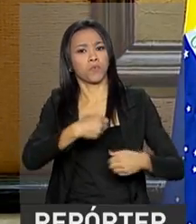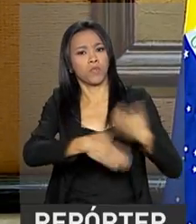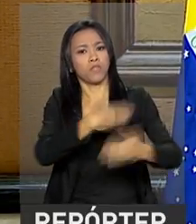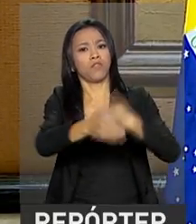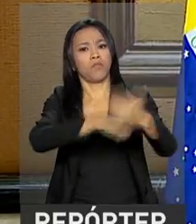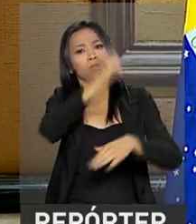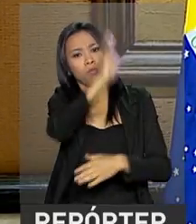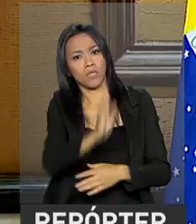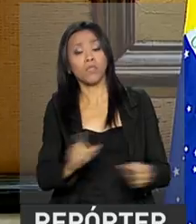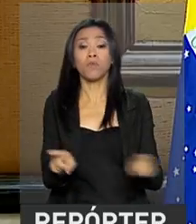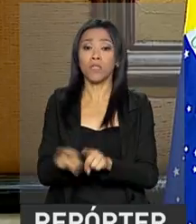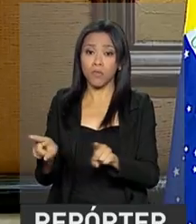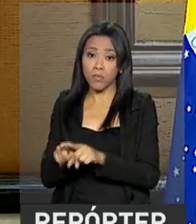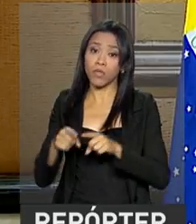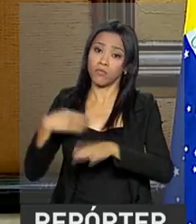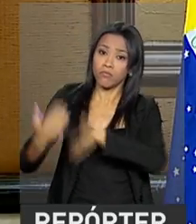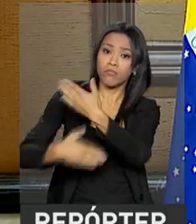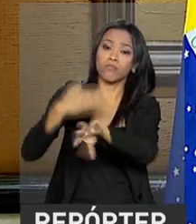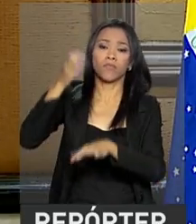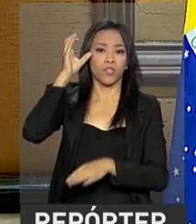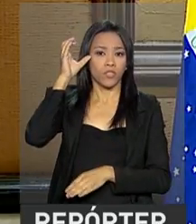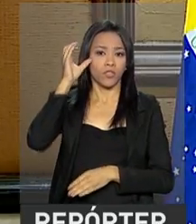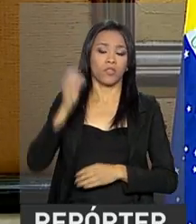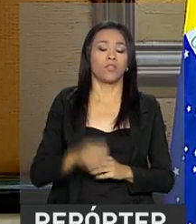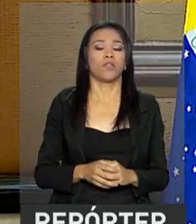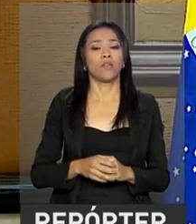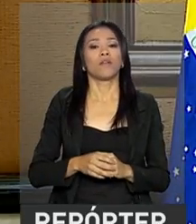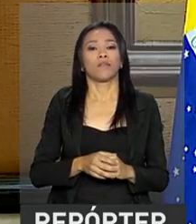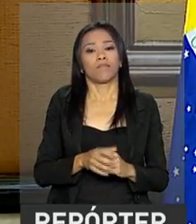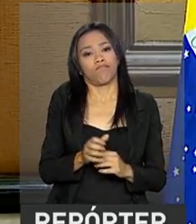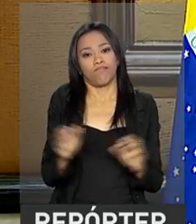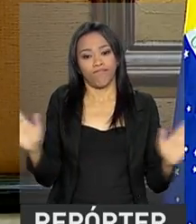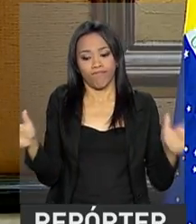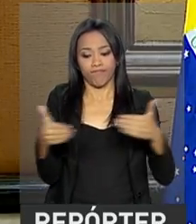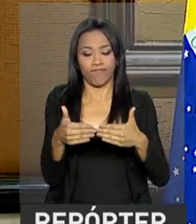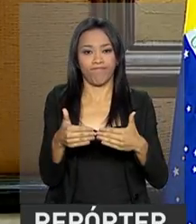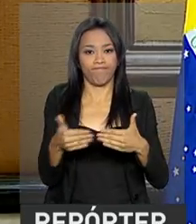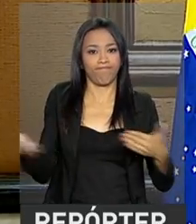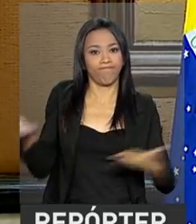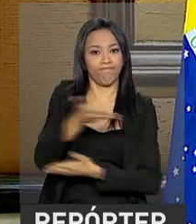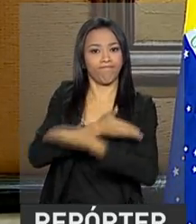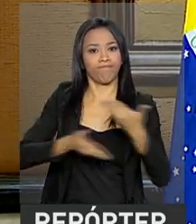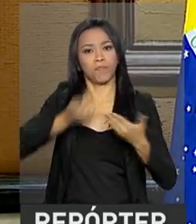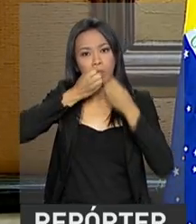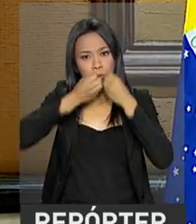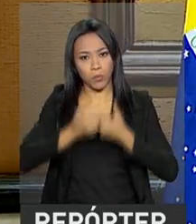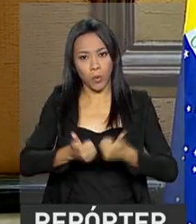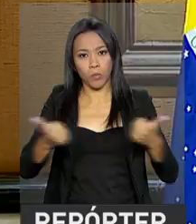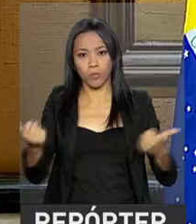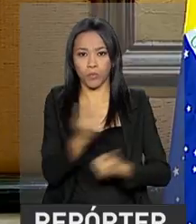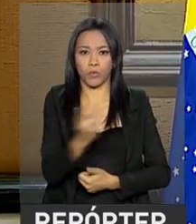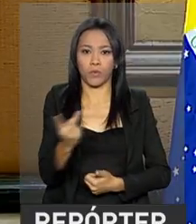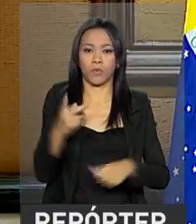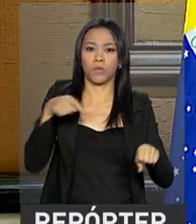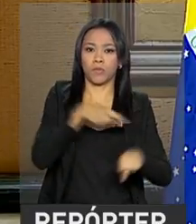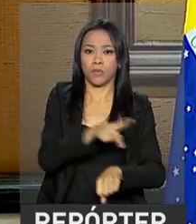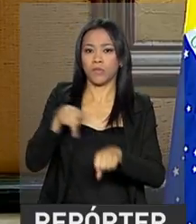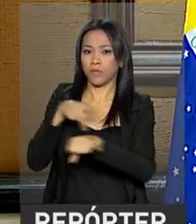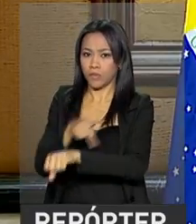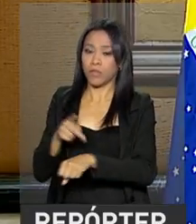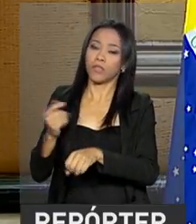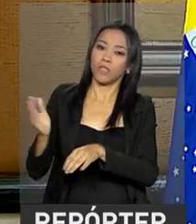vindouros. É comum a visão de que a relação bilateral tem sido mutuamente benéfica e que muito tem contribuído